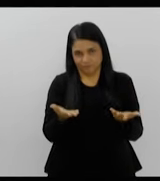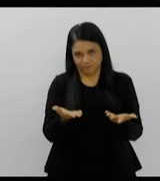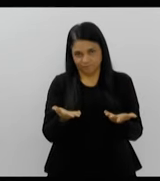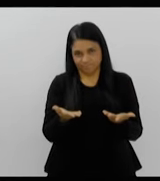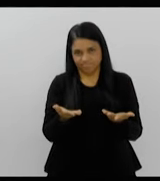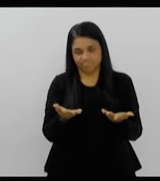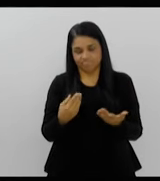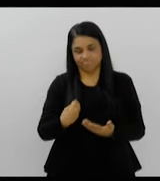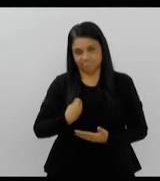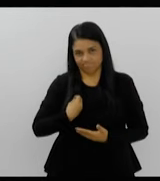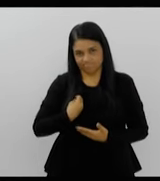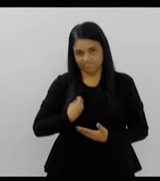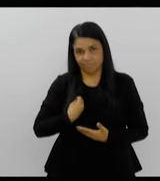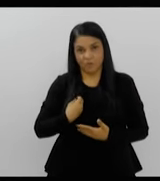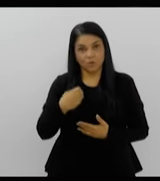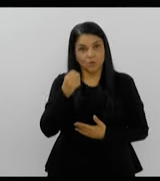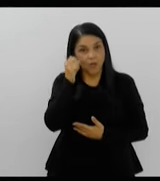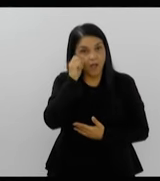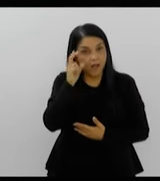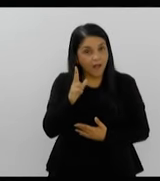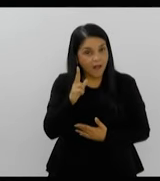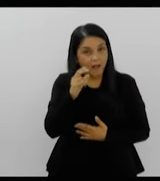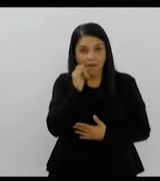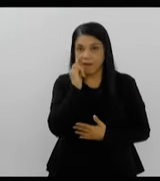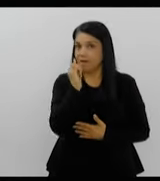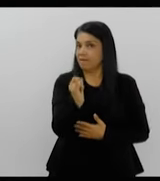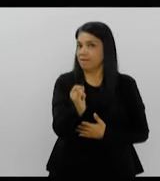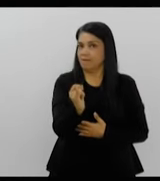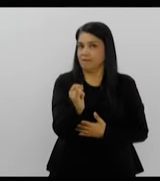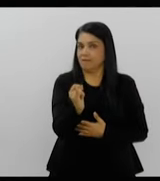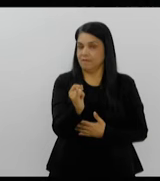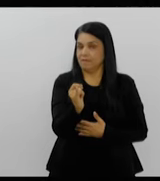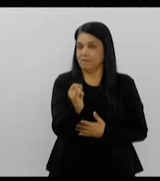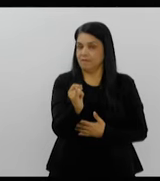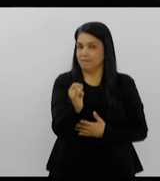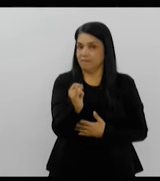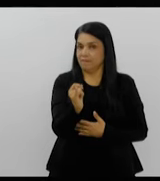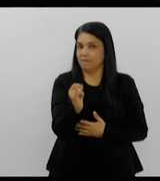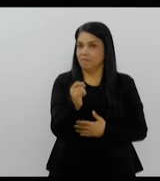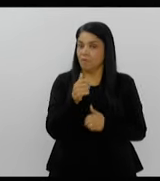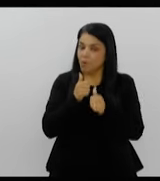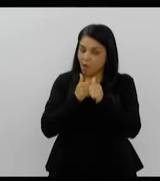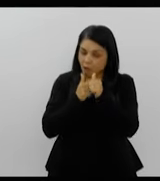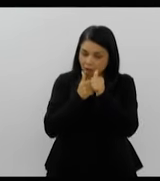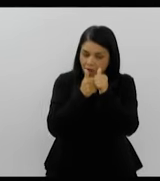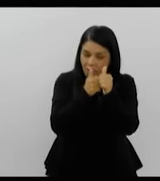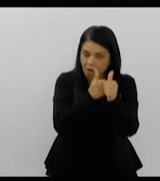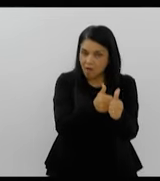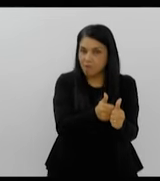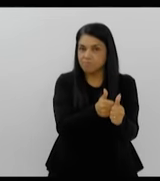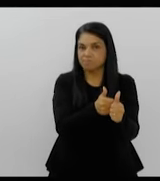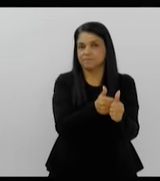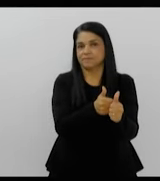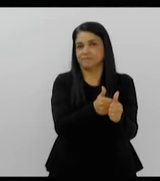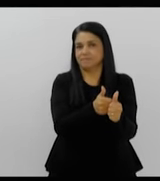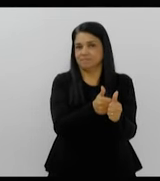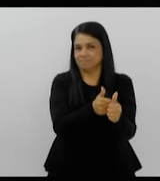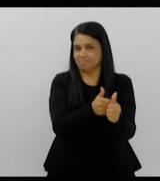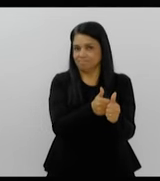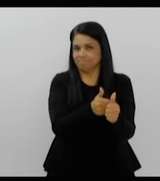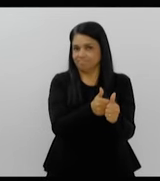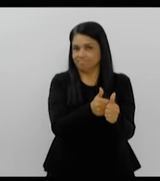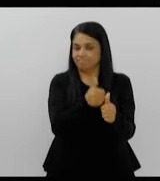estou alertando aqui claramente que vamos acompanhar muito de perto esse trabalho,